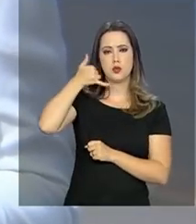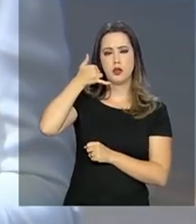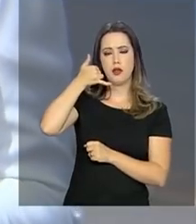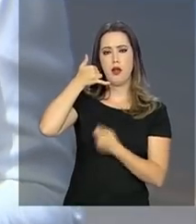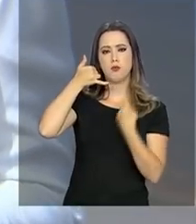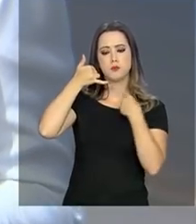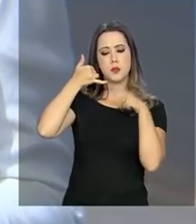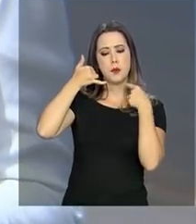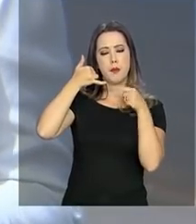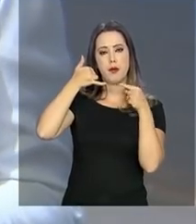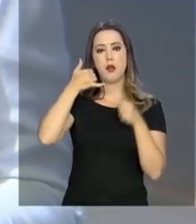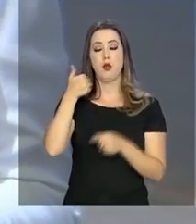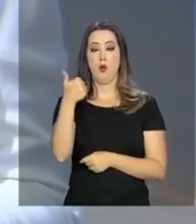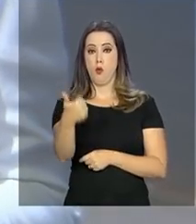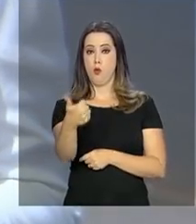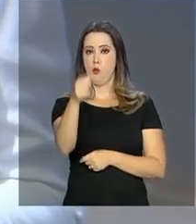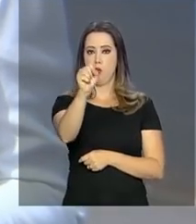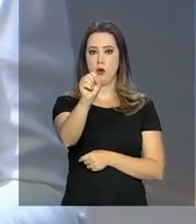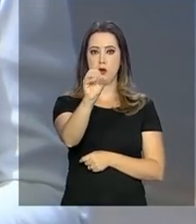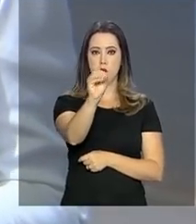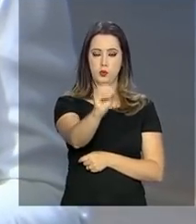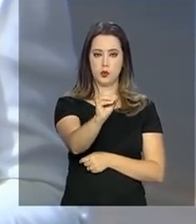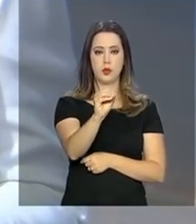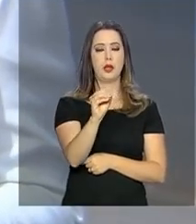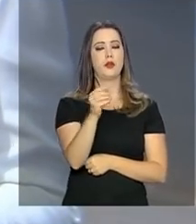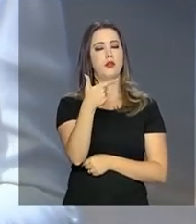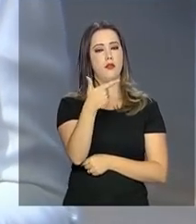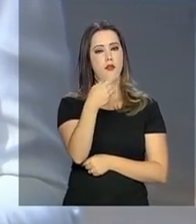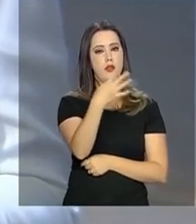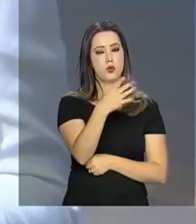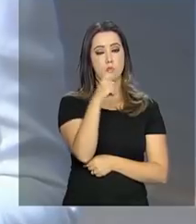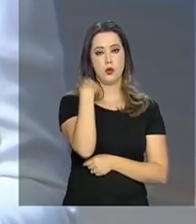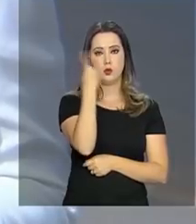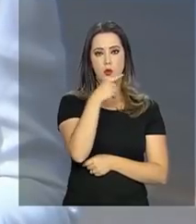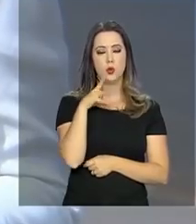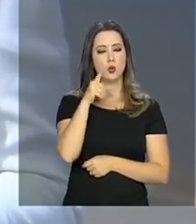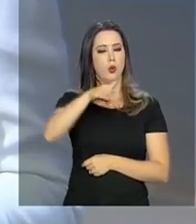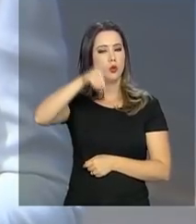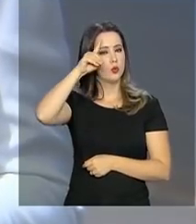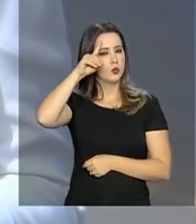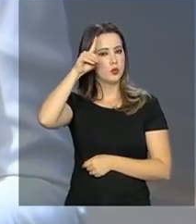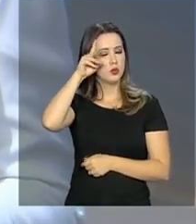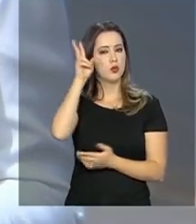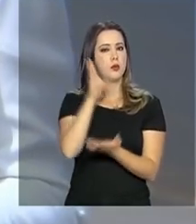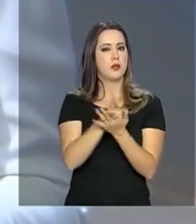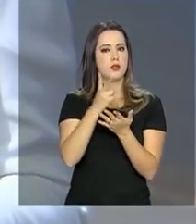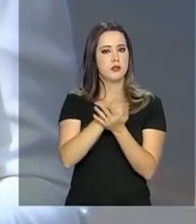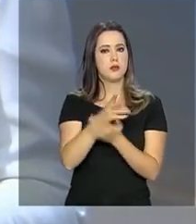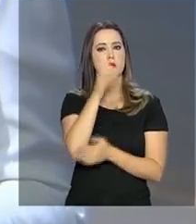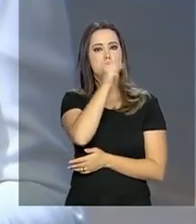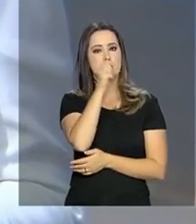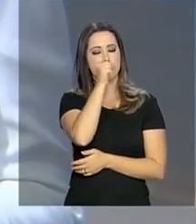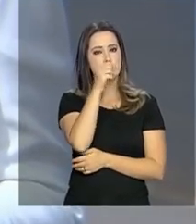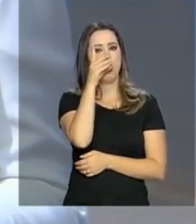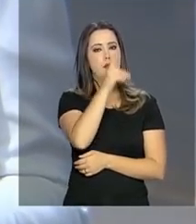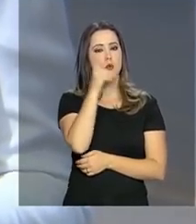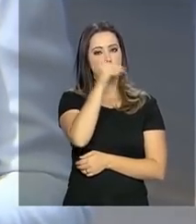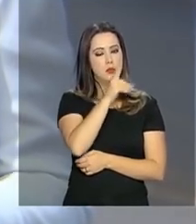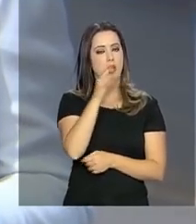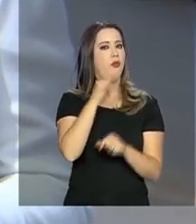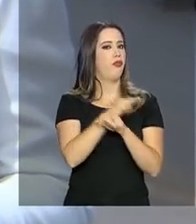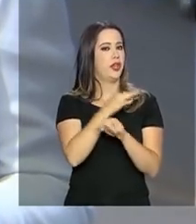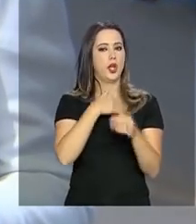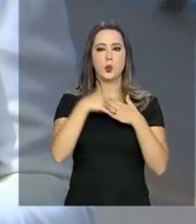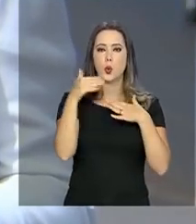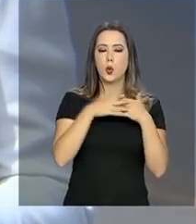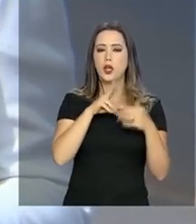número 180. A central telefônica funciona 24 horas, todos os dias, incluindo feriados e fins de semana. A